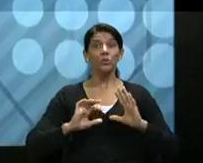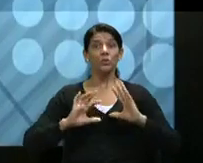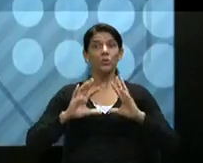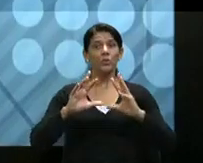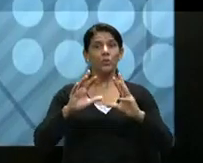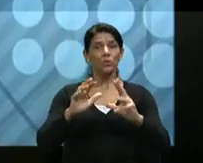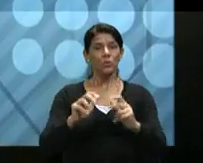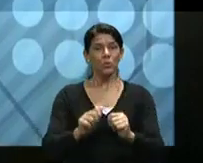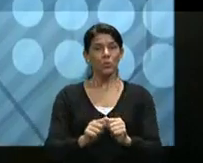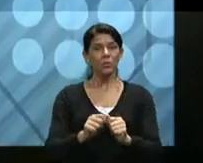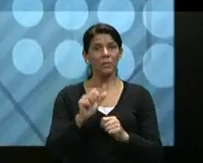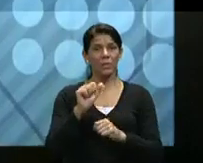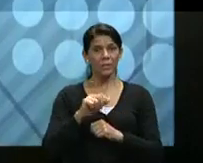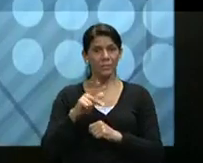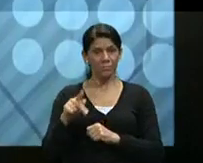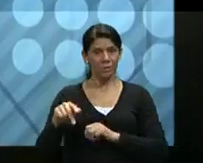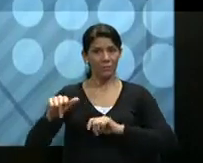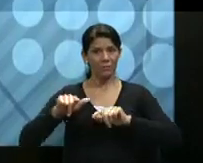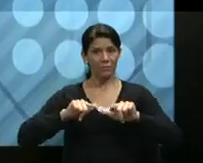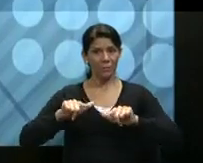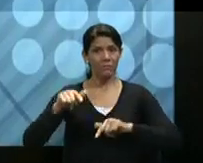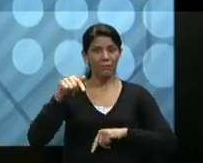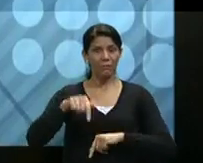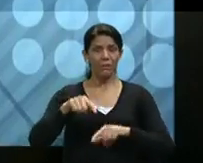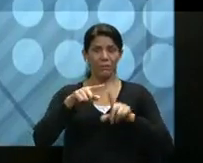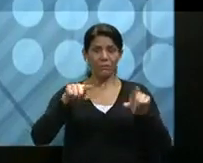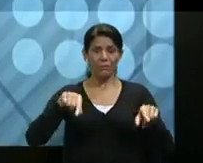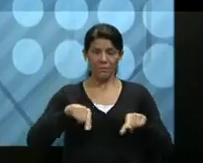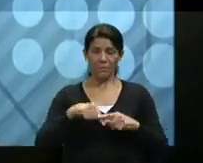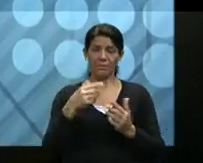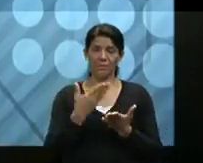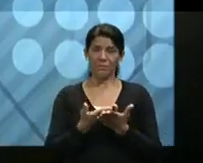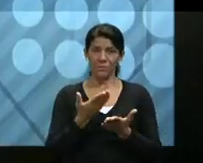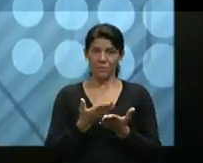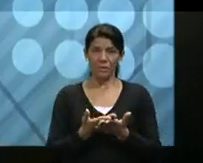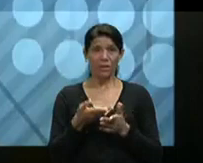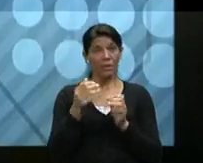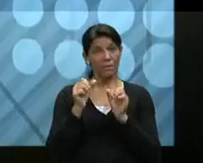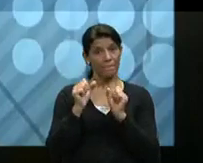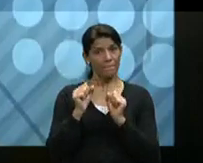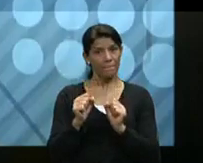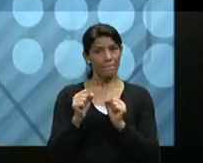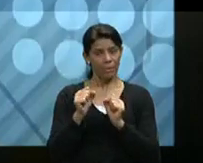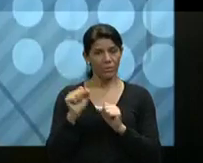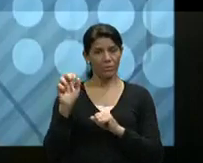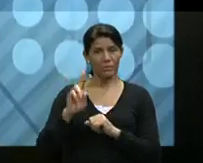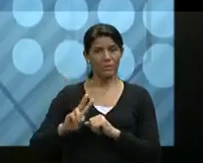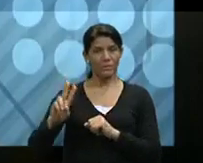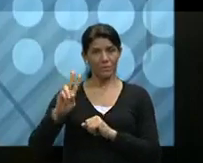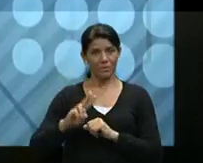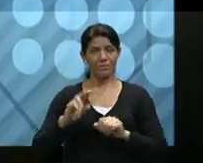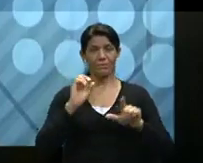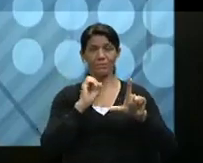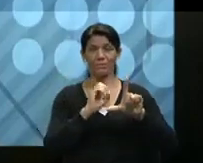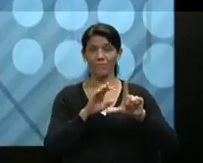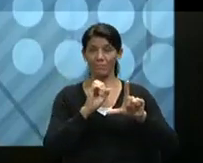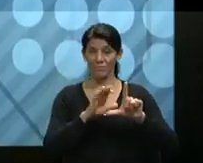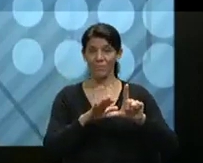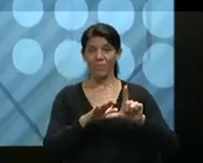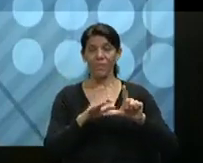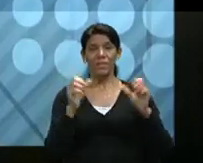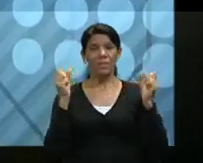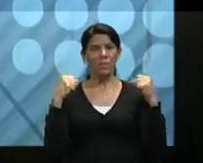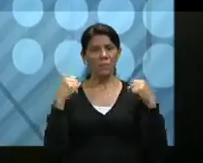todas as situações, problemas trabalhadas aqui na sala de aula, elas podem sim ser utilizadas na licenciatura com